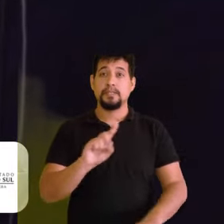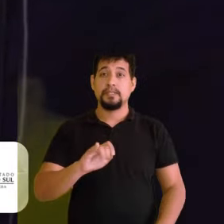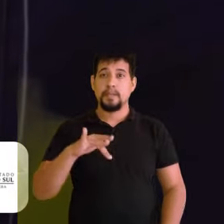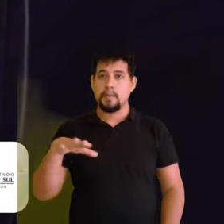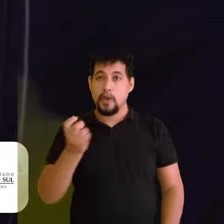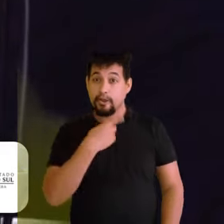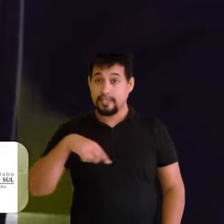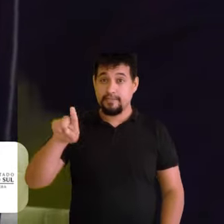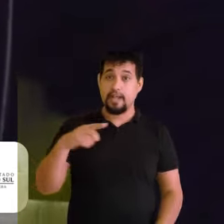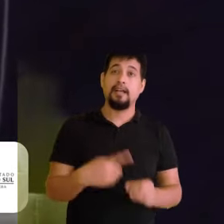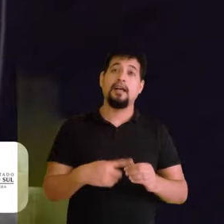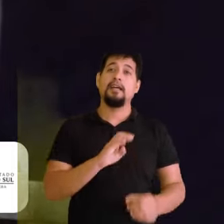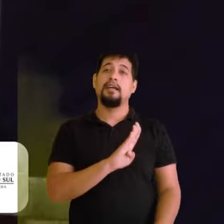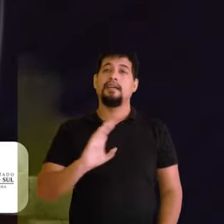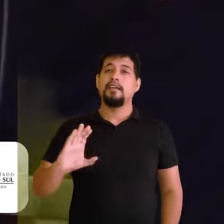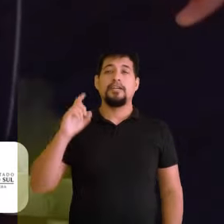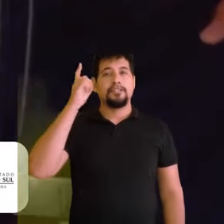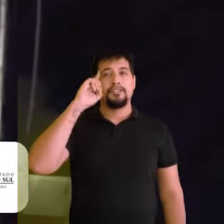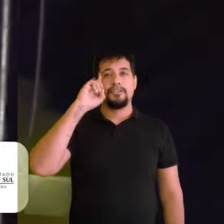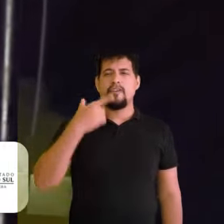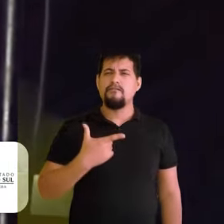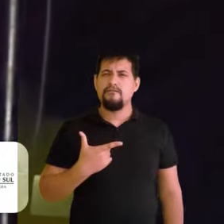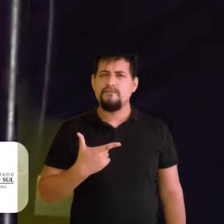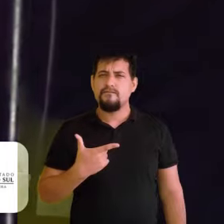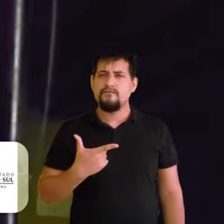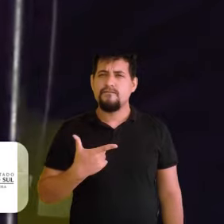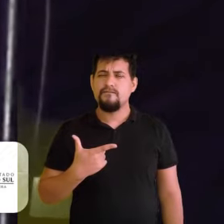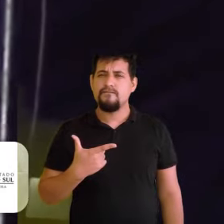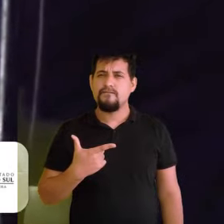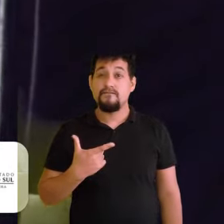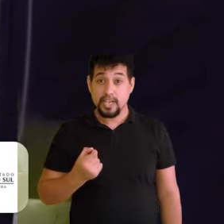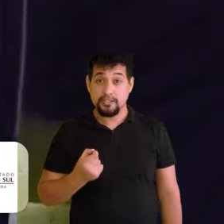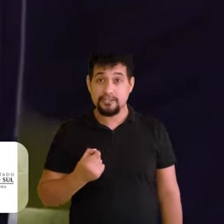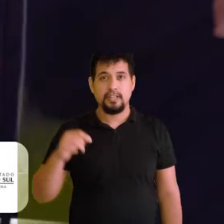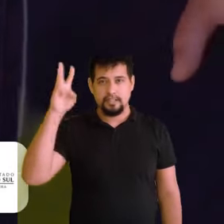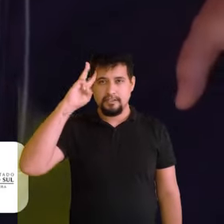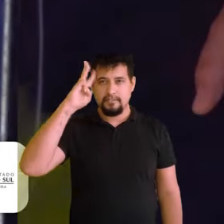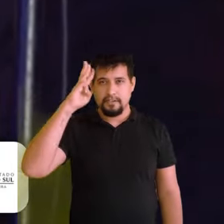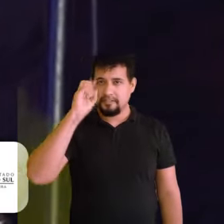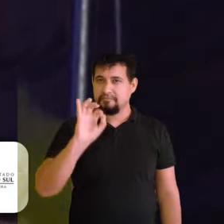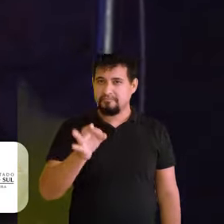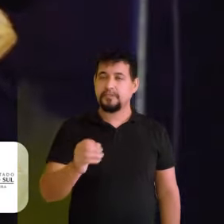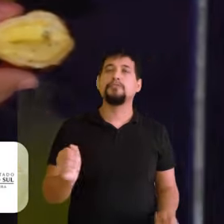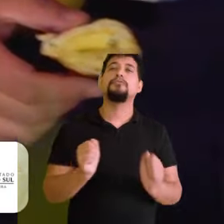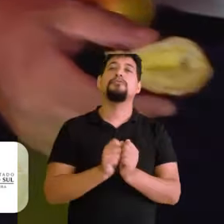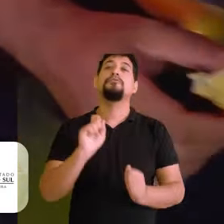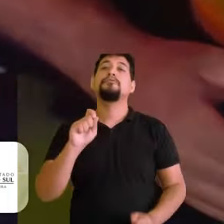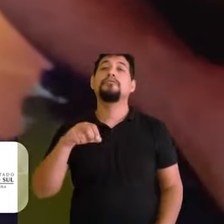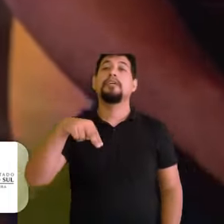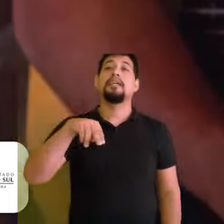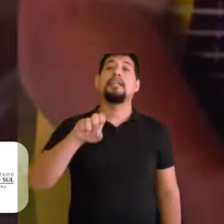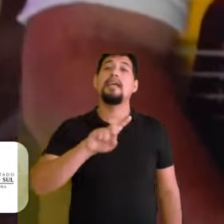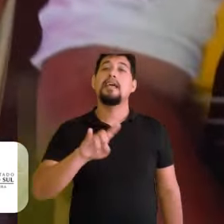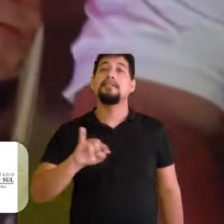Dia 20? Dia 20, lá dia 20, numa terça-feira. Juntamente com a Nese Distribuidoras, do nosso amigo